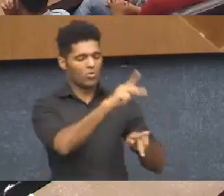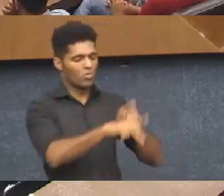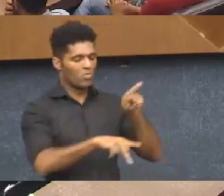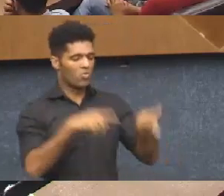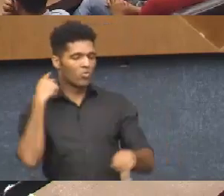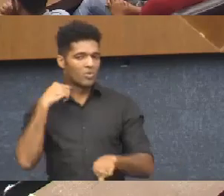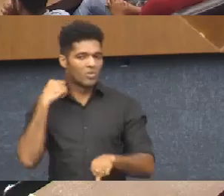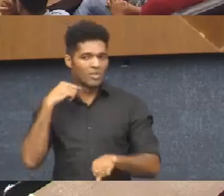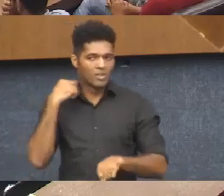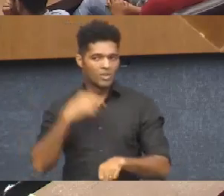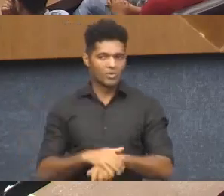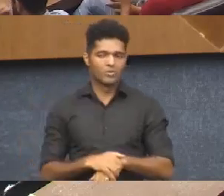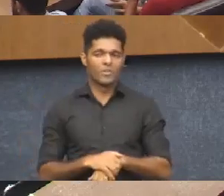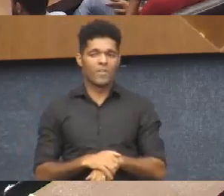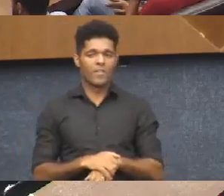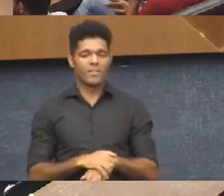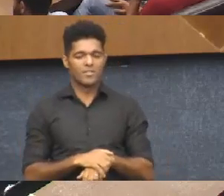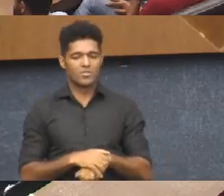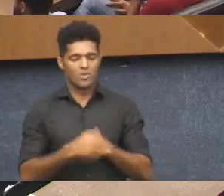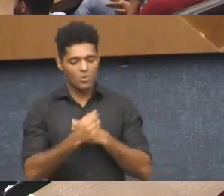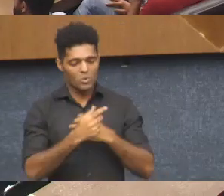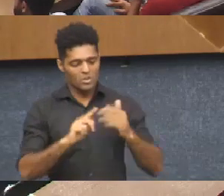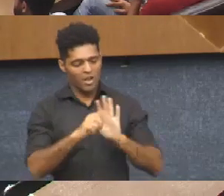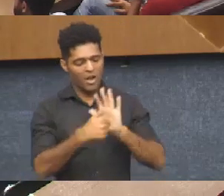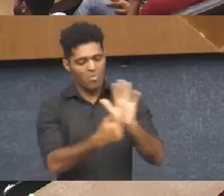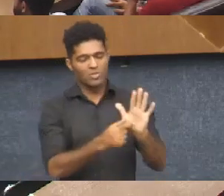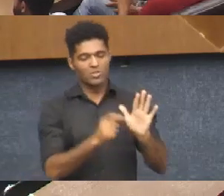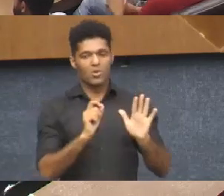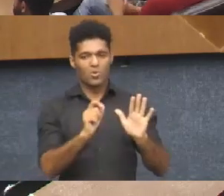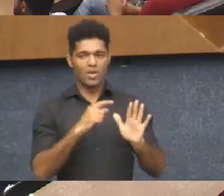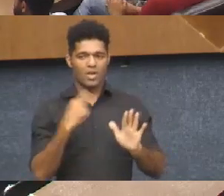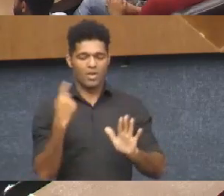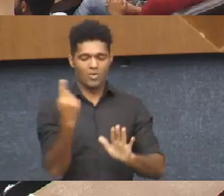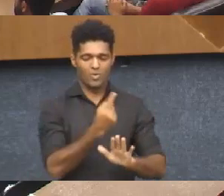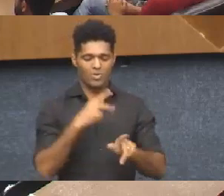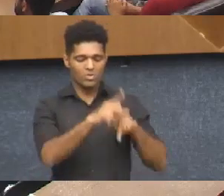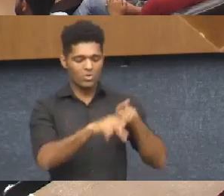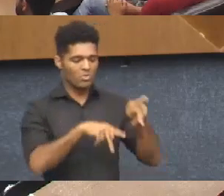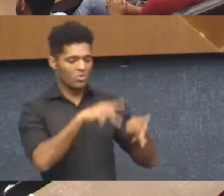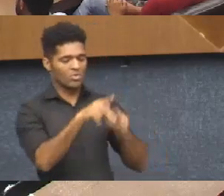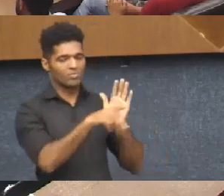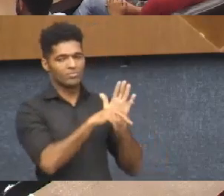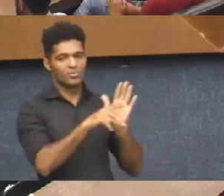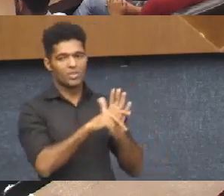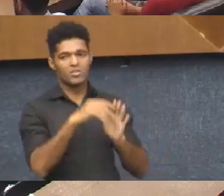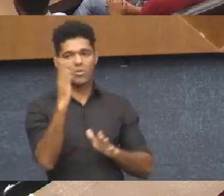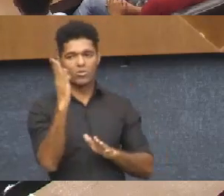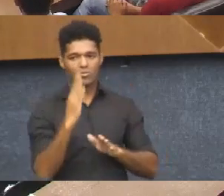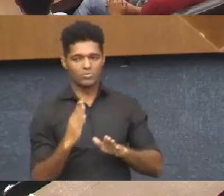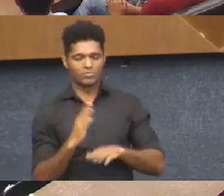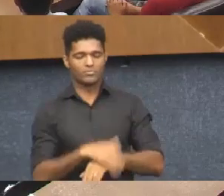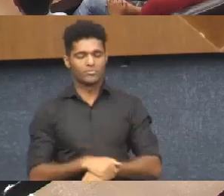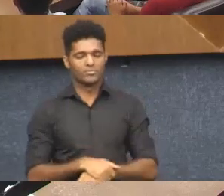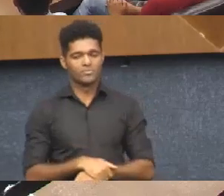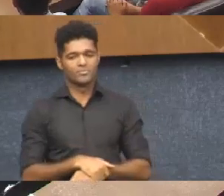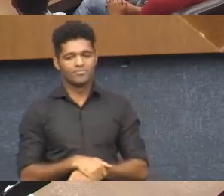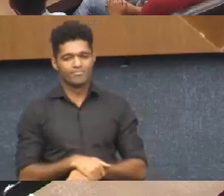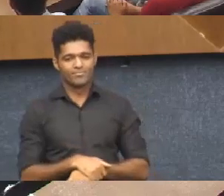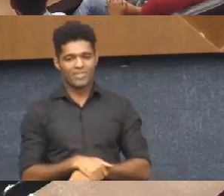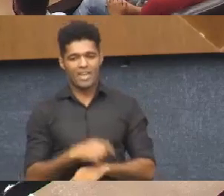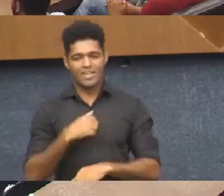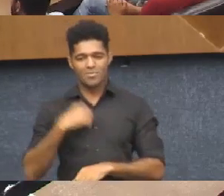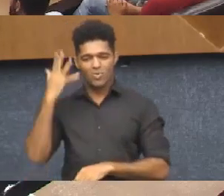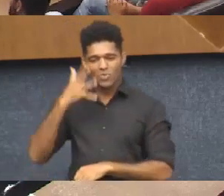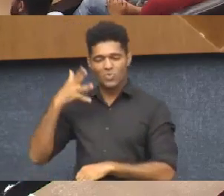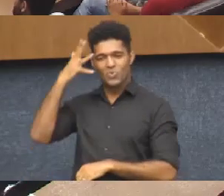Esse trem que faz parte de nossa pátria Minas. Ô, rapaz, esse meu